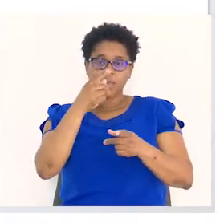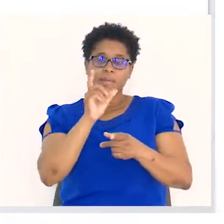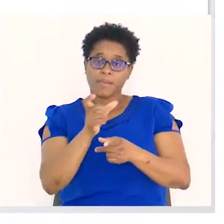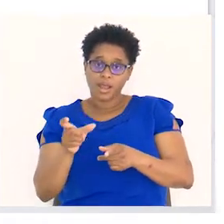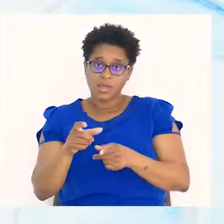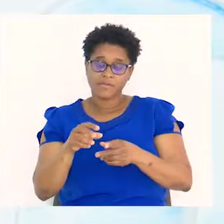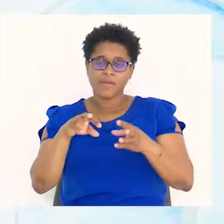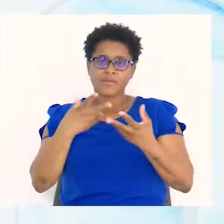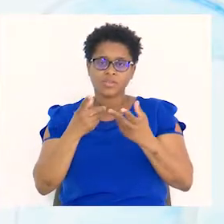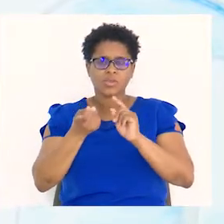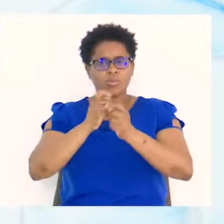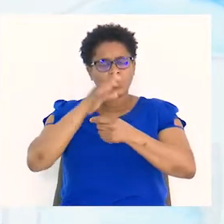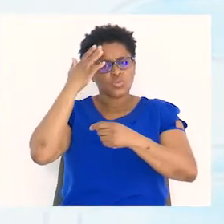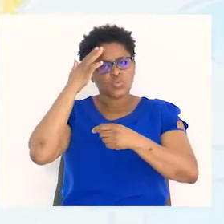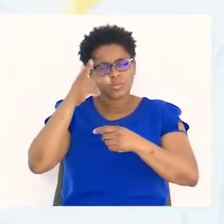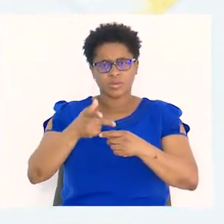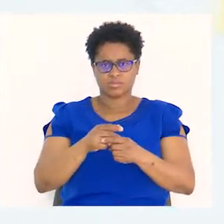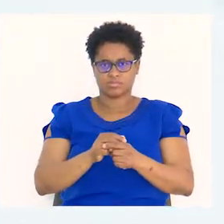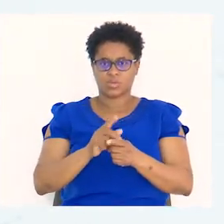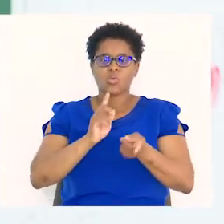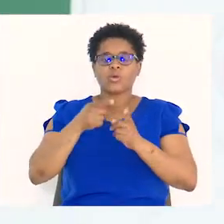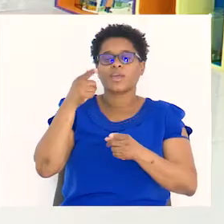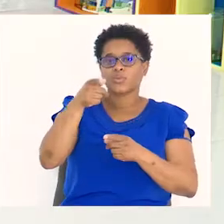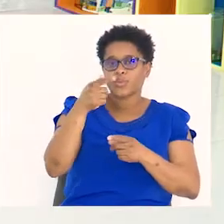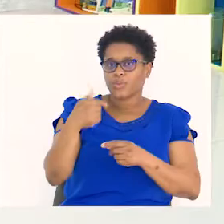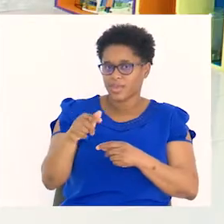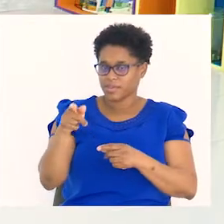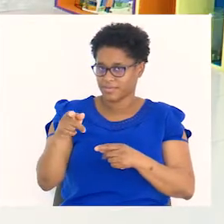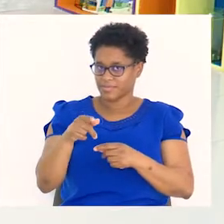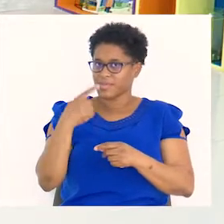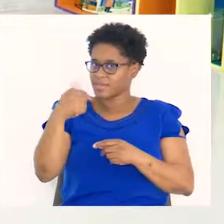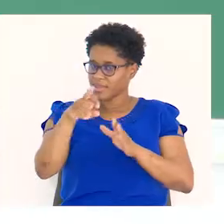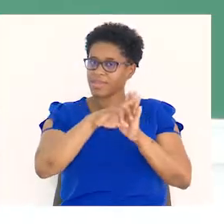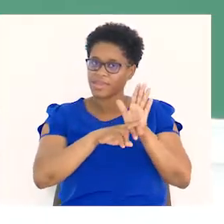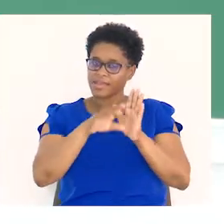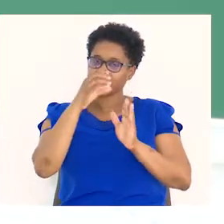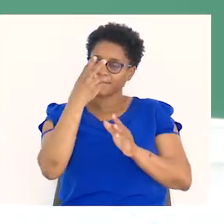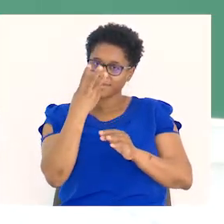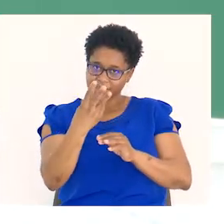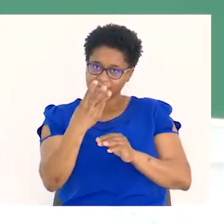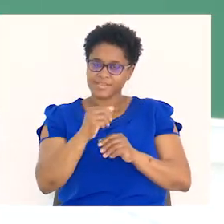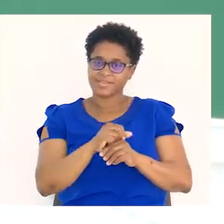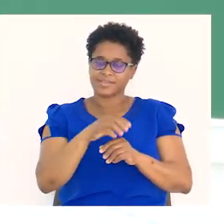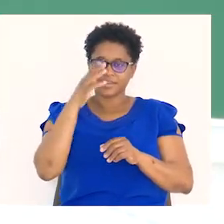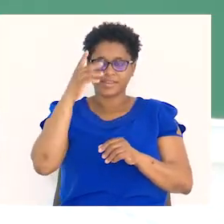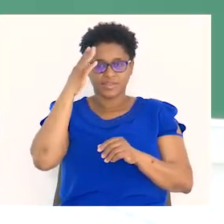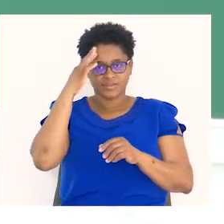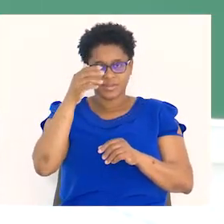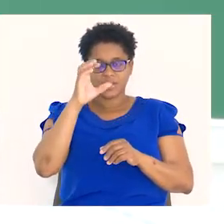em número. Então, o que é que tu tens aqui? Estás na regra 3, a linha C. Nome,